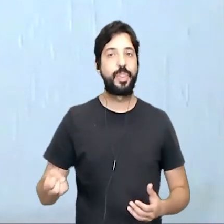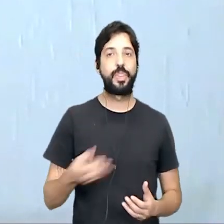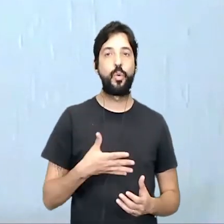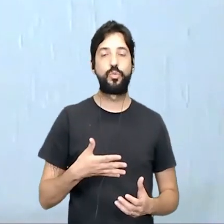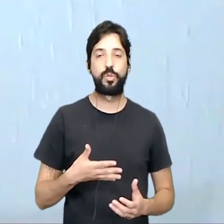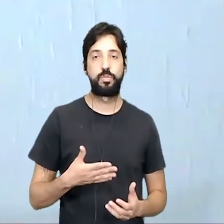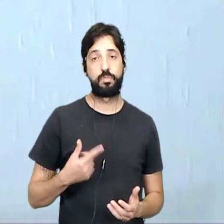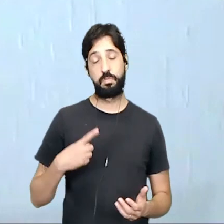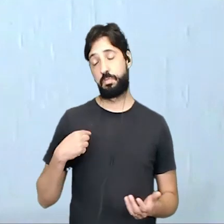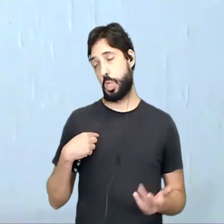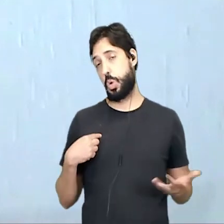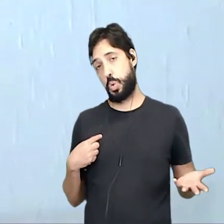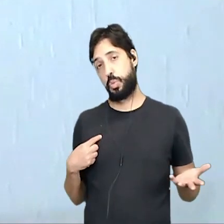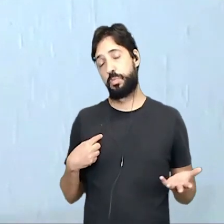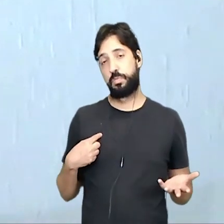caiu.